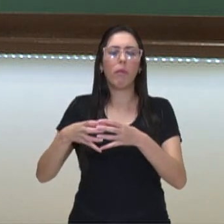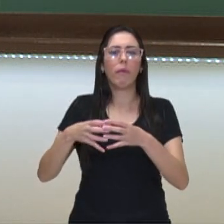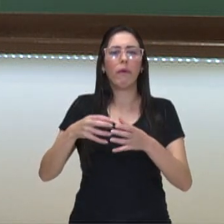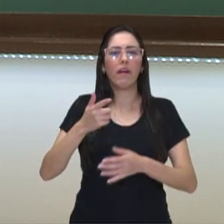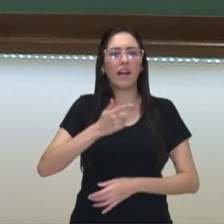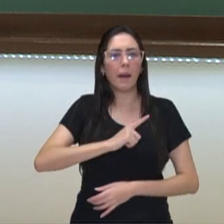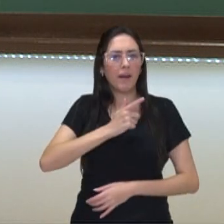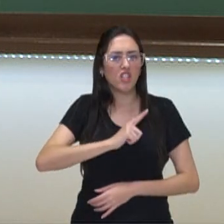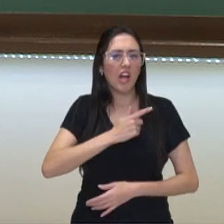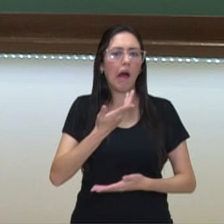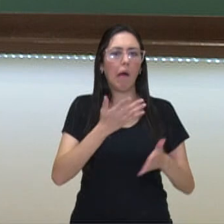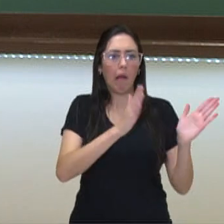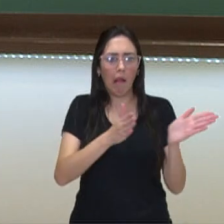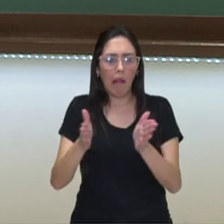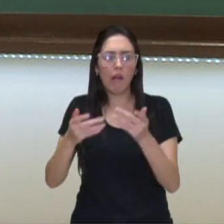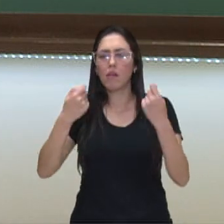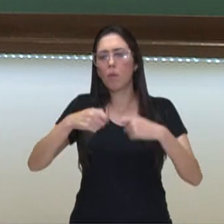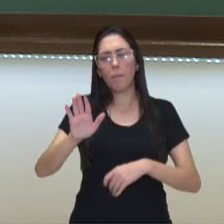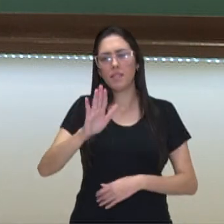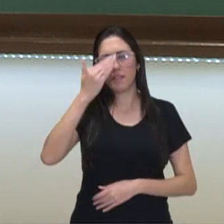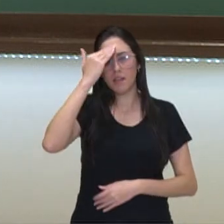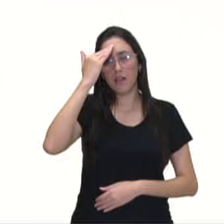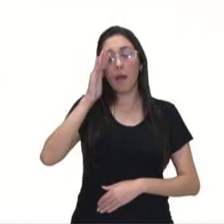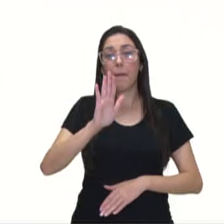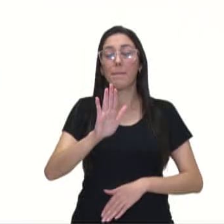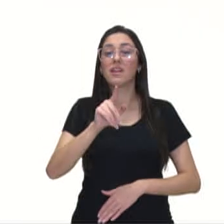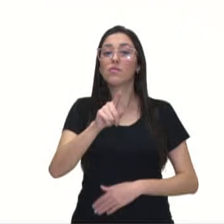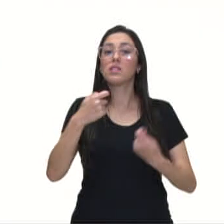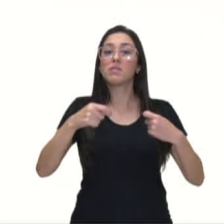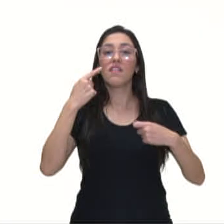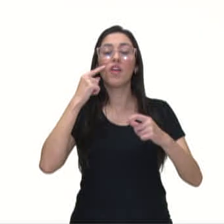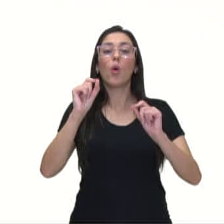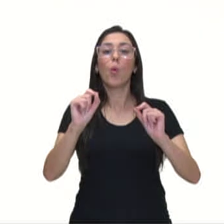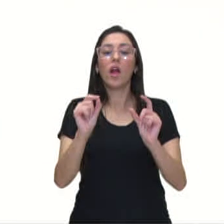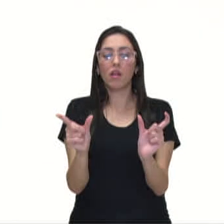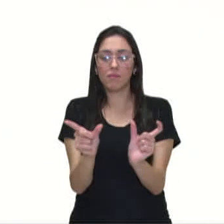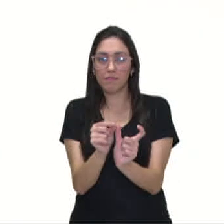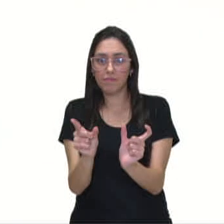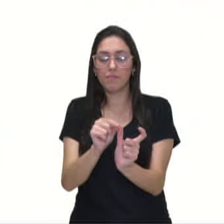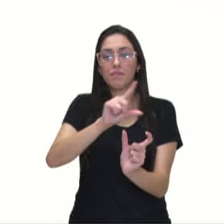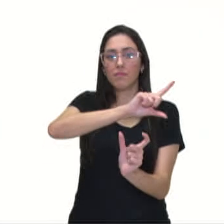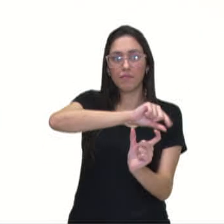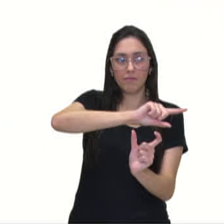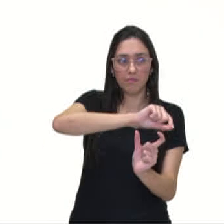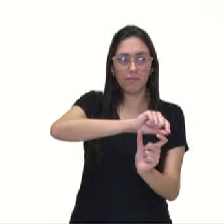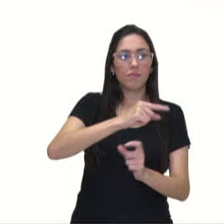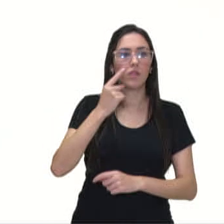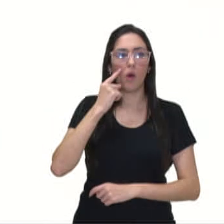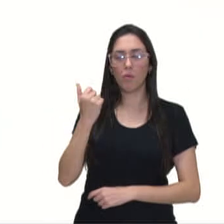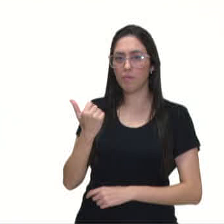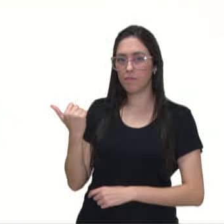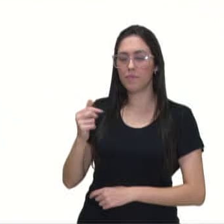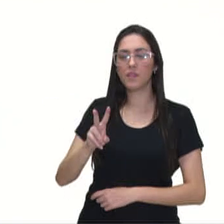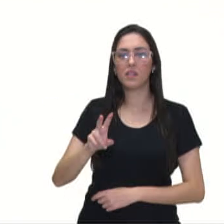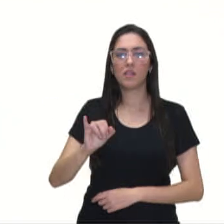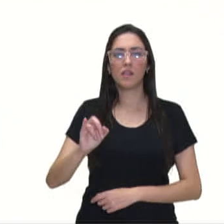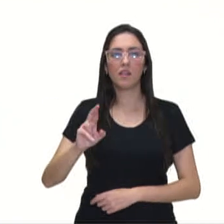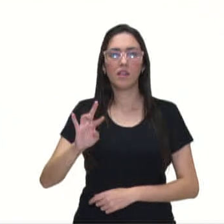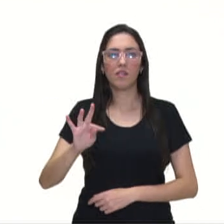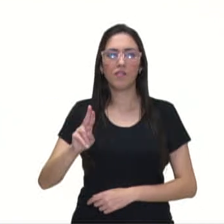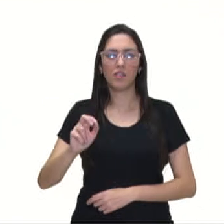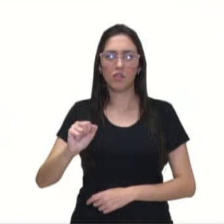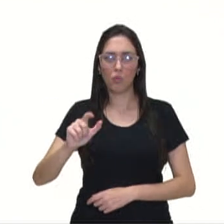radical para o sufixo. Então, você vai ver ali, você tem virtual, que é a root word, que